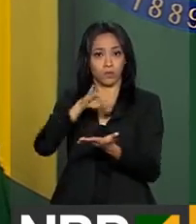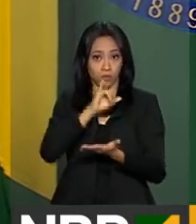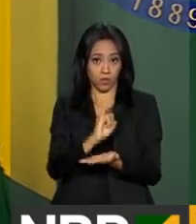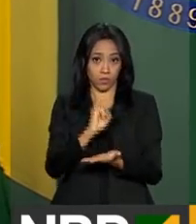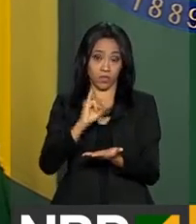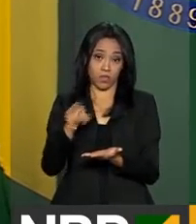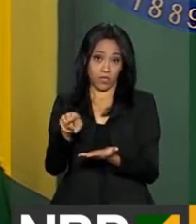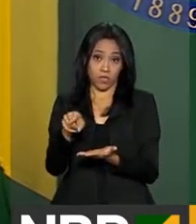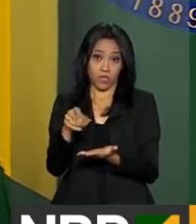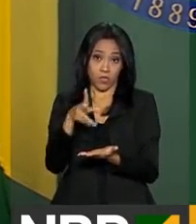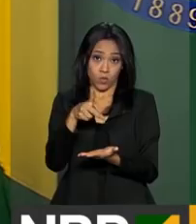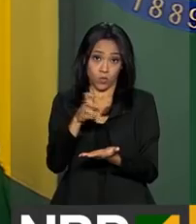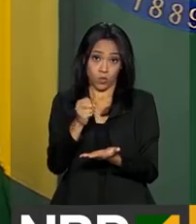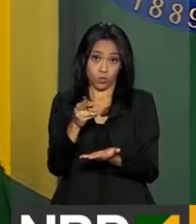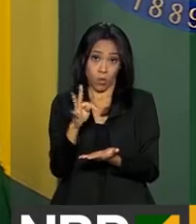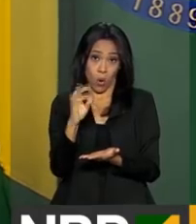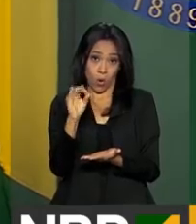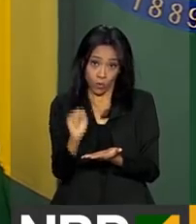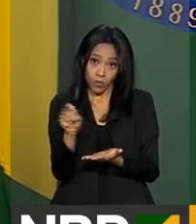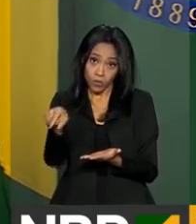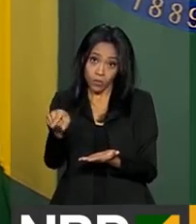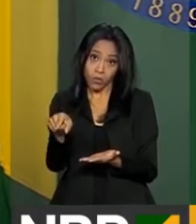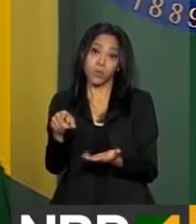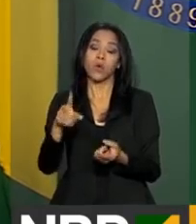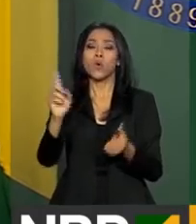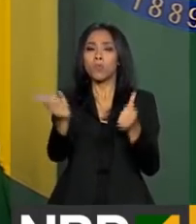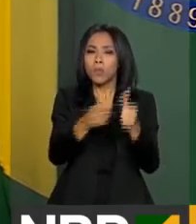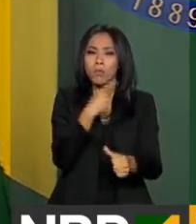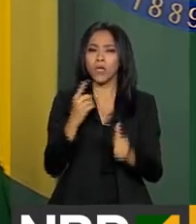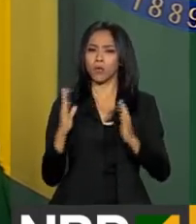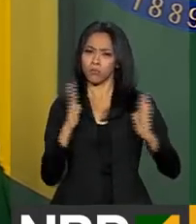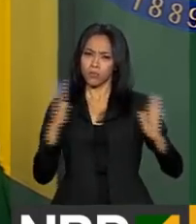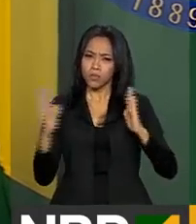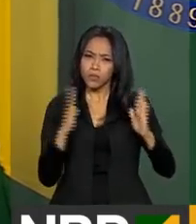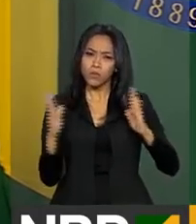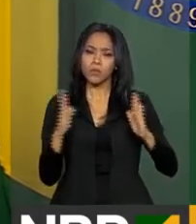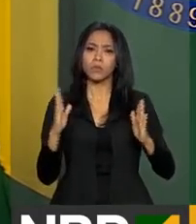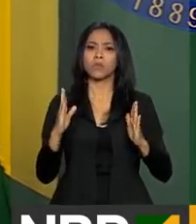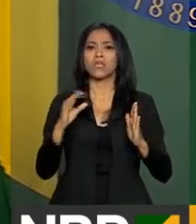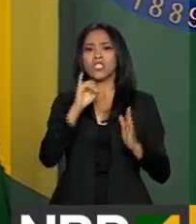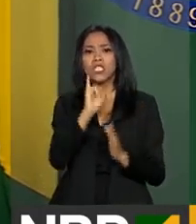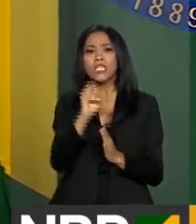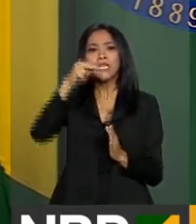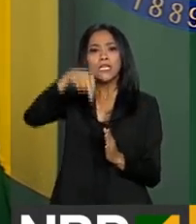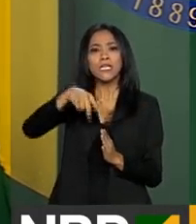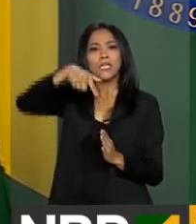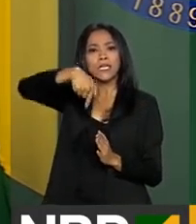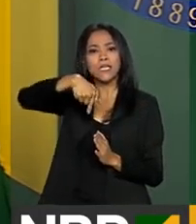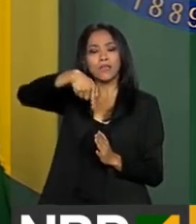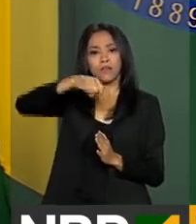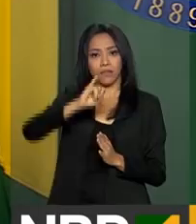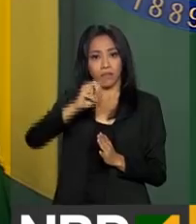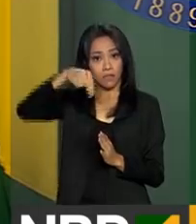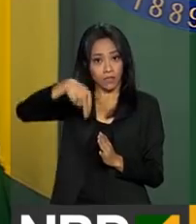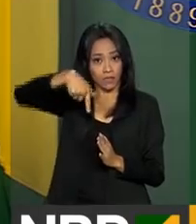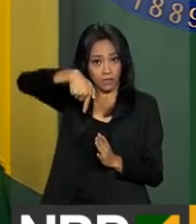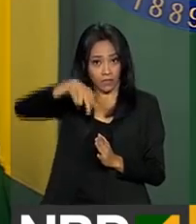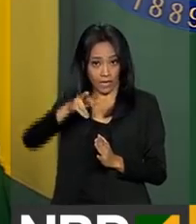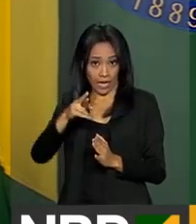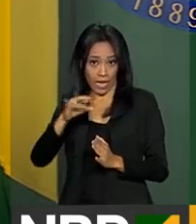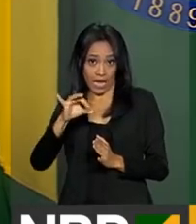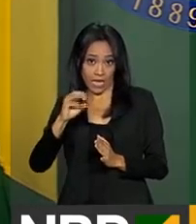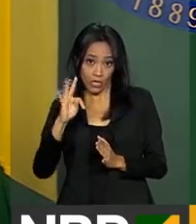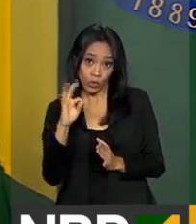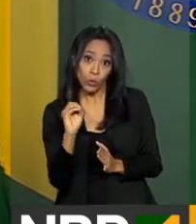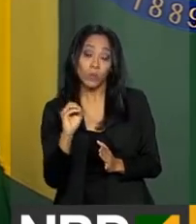senso o primeiro prazo do inquérito e essas coisas de inquérito sempre tem um prazo determinado para dar